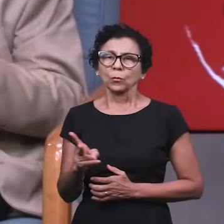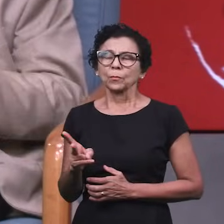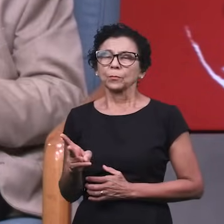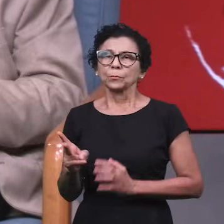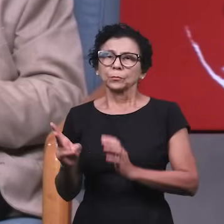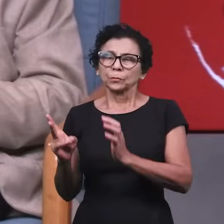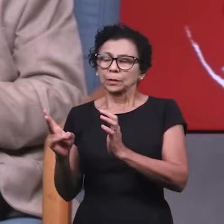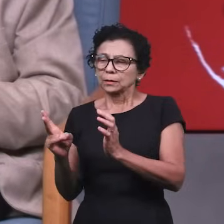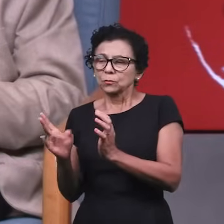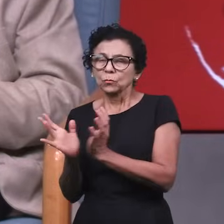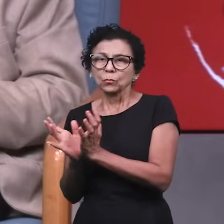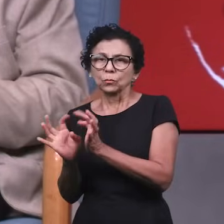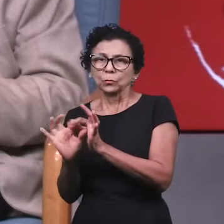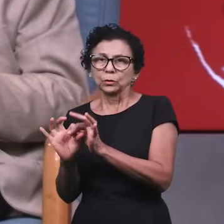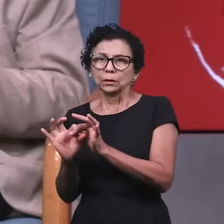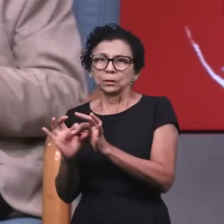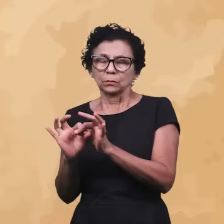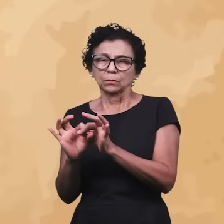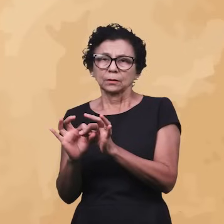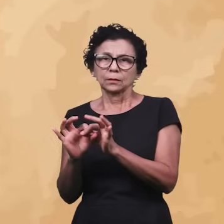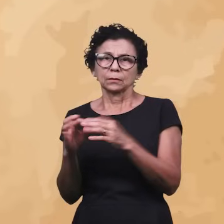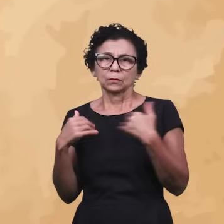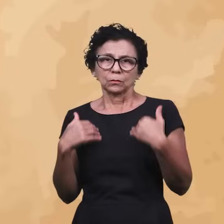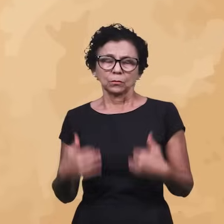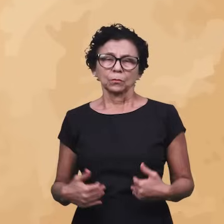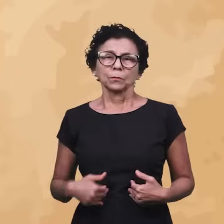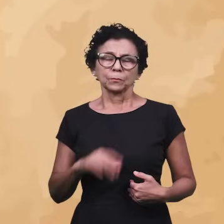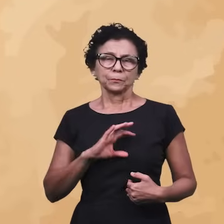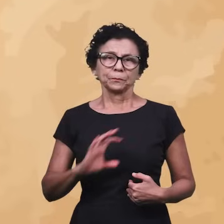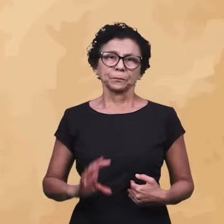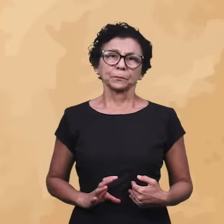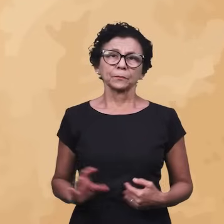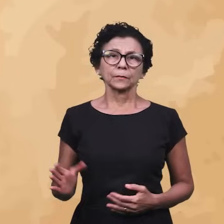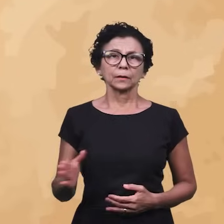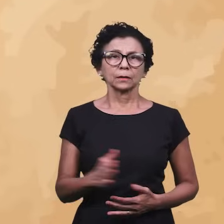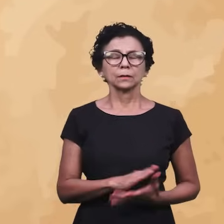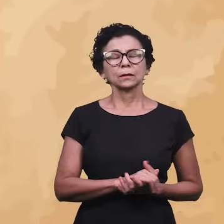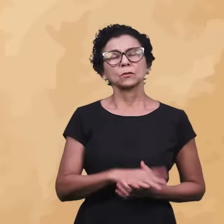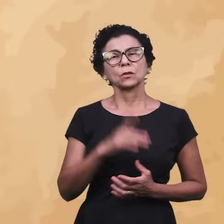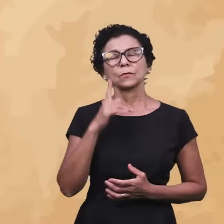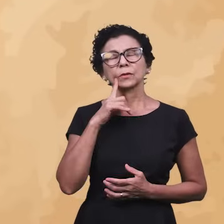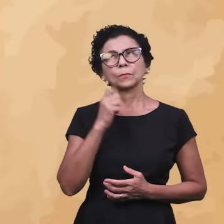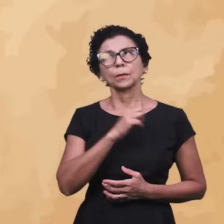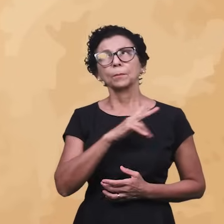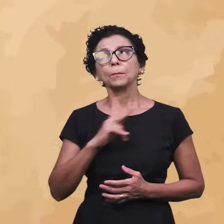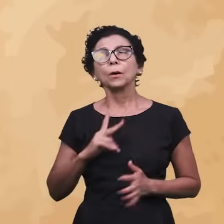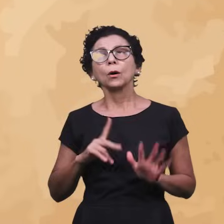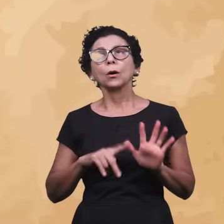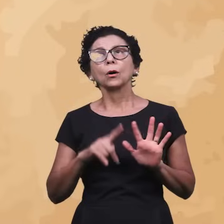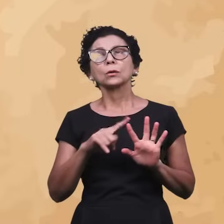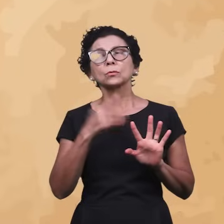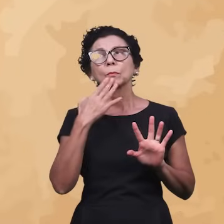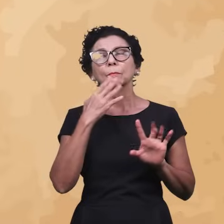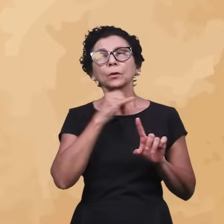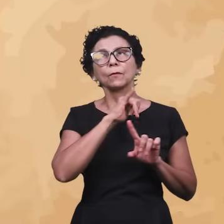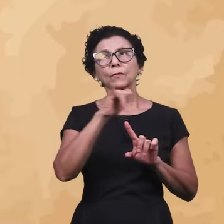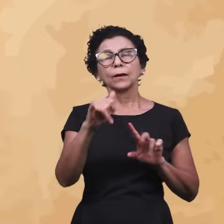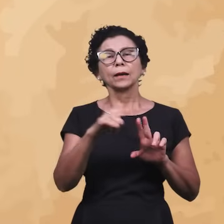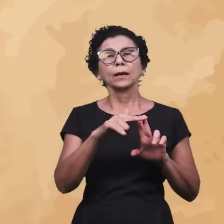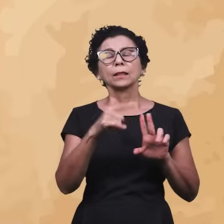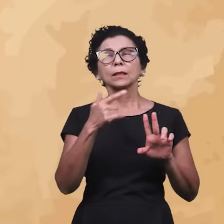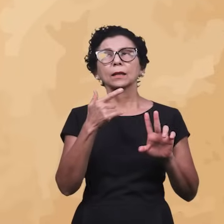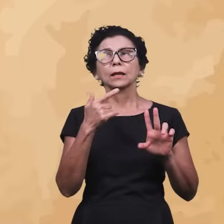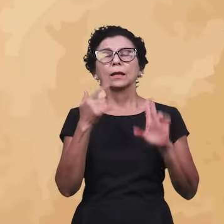É importante isso. Então, nós falamos sobre o apóstolo, falamos sobre o profeta, falamos sobre o